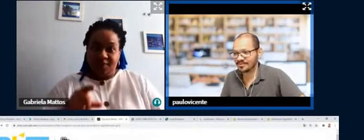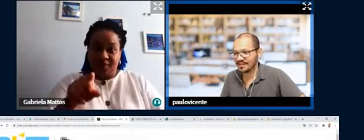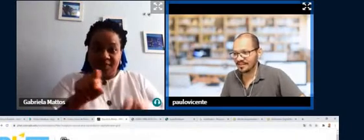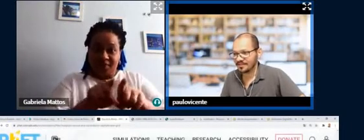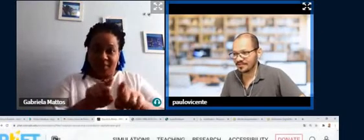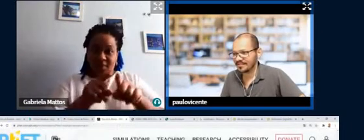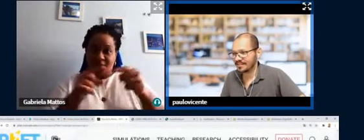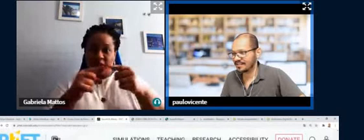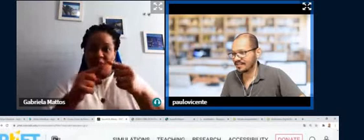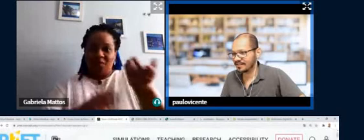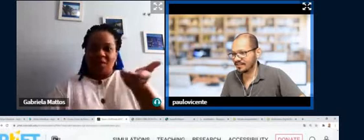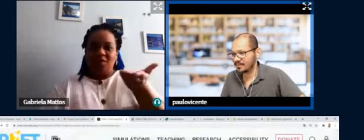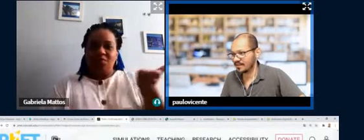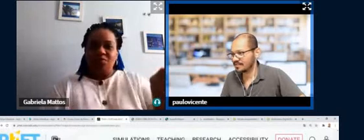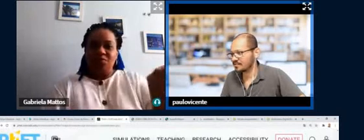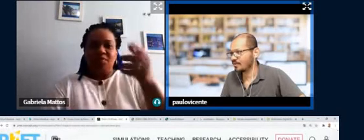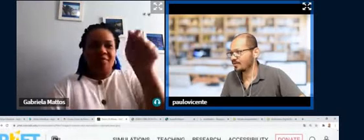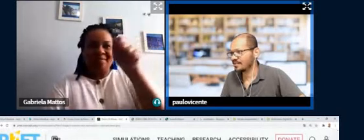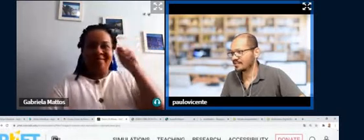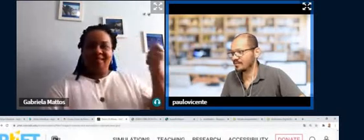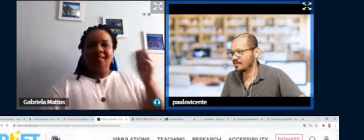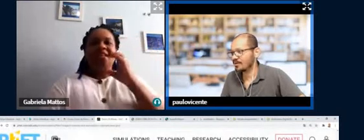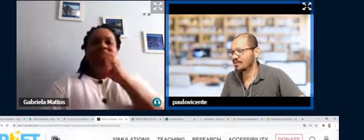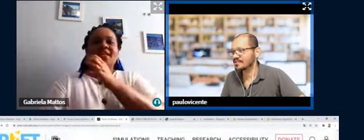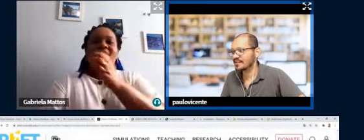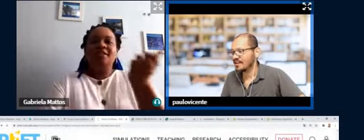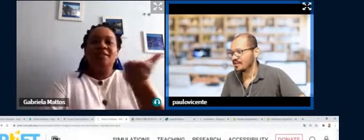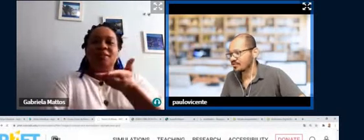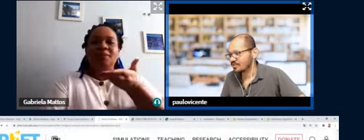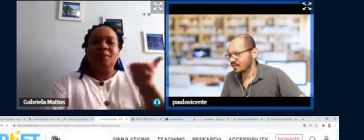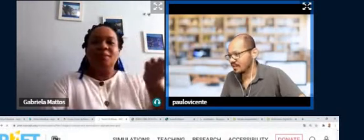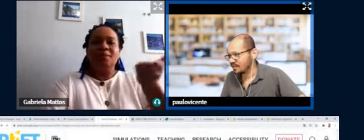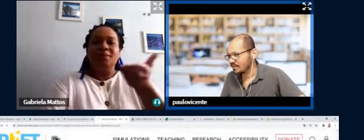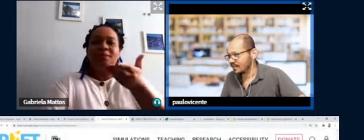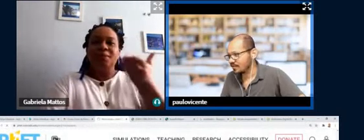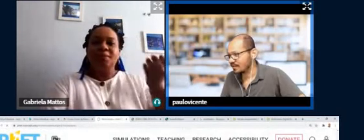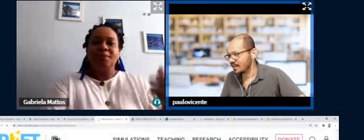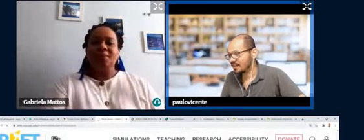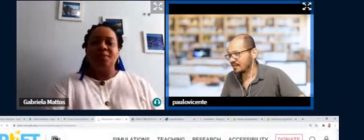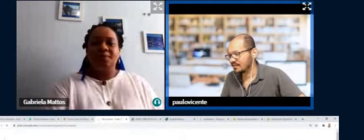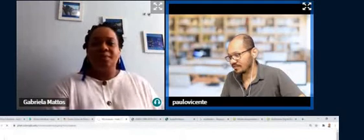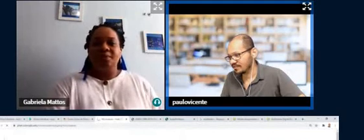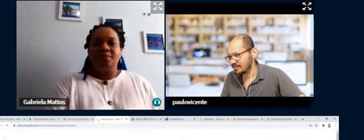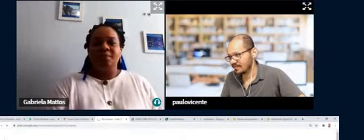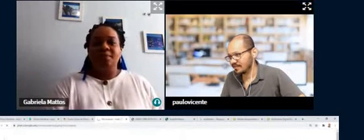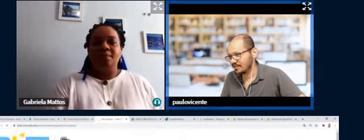simulação disso. Quando você vem aqui, em ondas, aqui, ó, micro-ondas. Só que ele não vai